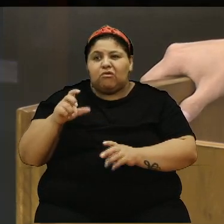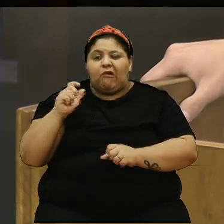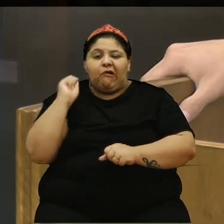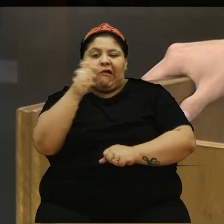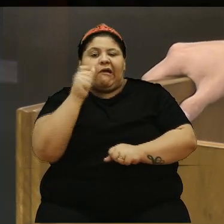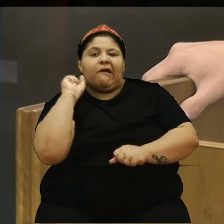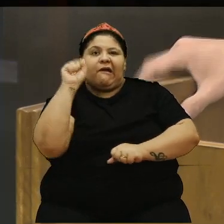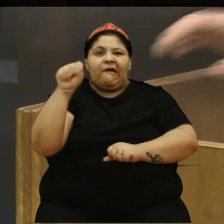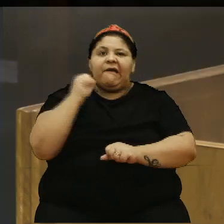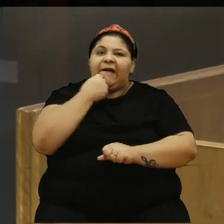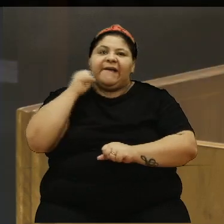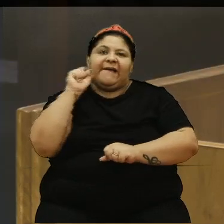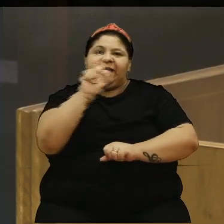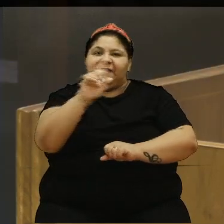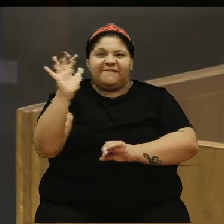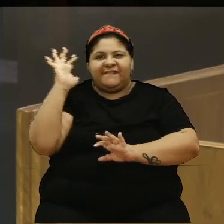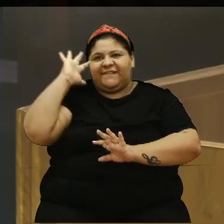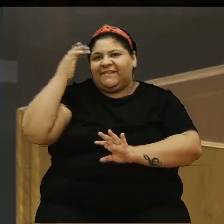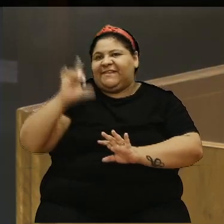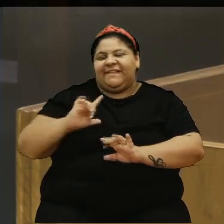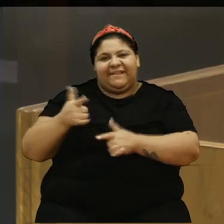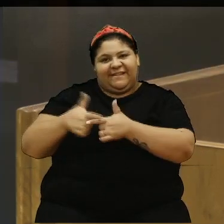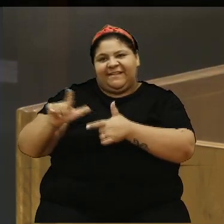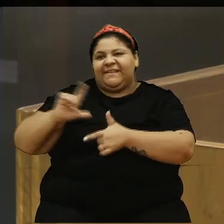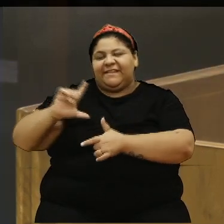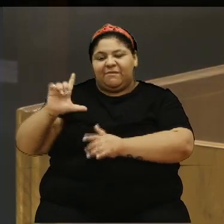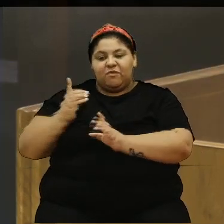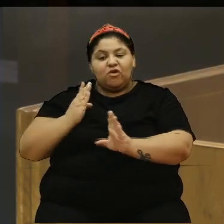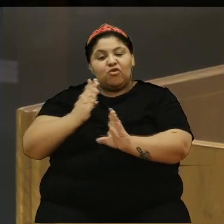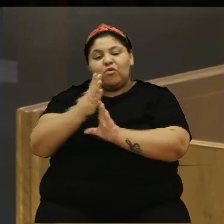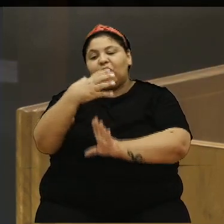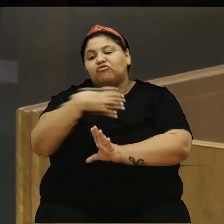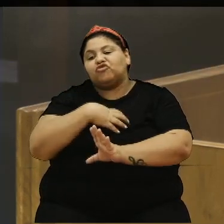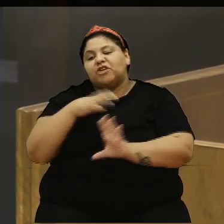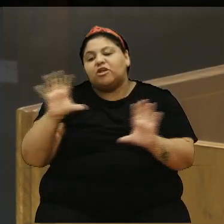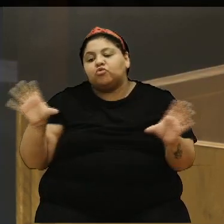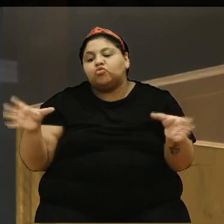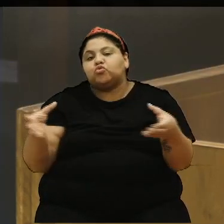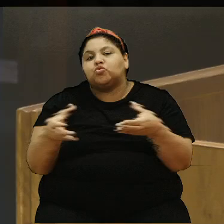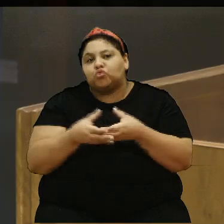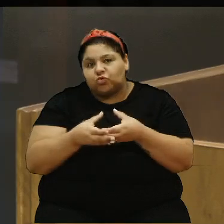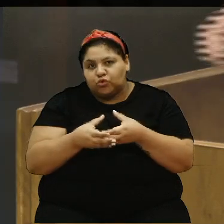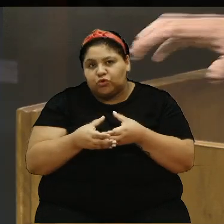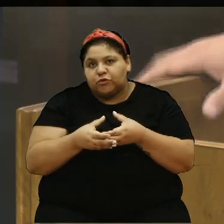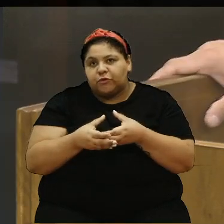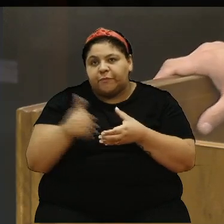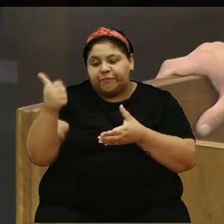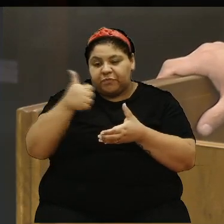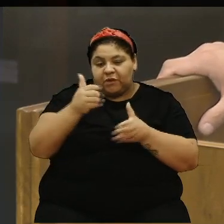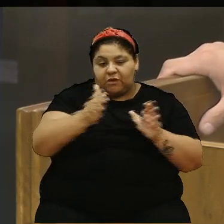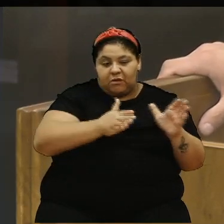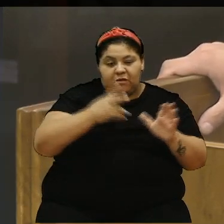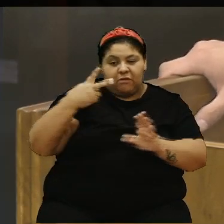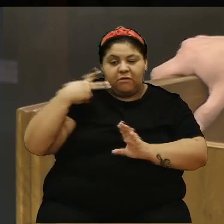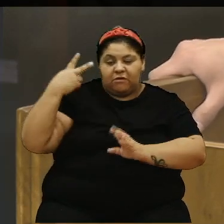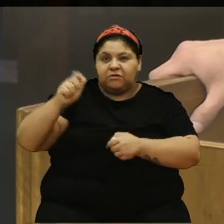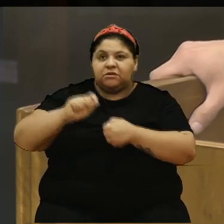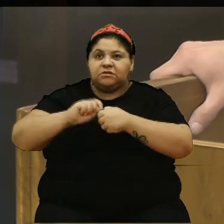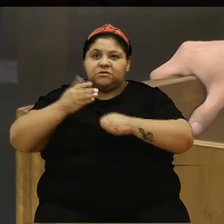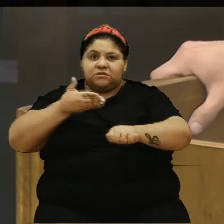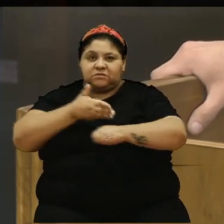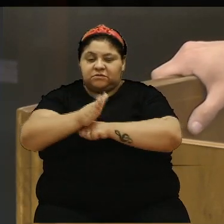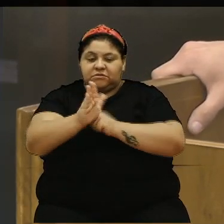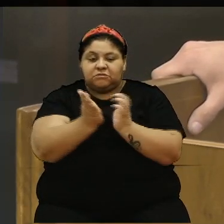resolver o problema. Nós temos que achar uma fórmula em conjunto. Eu, desde o meu primeiro mandato de vereador, fiz parte do